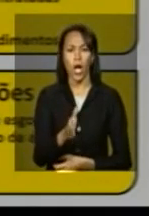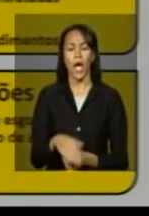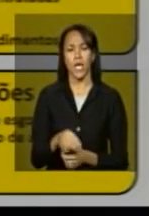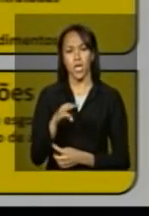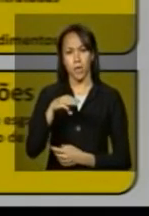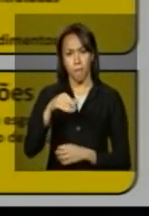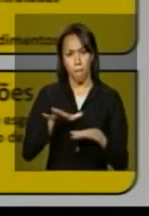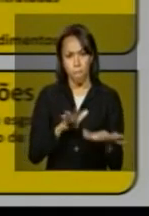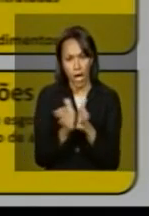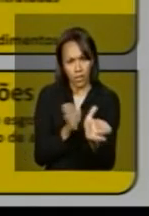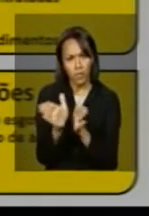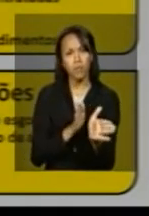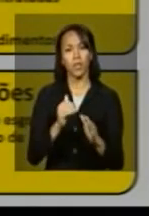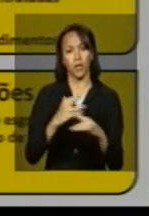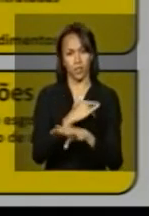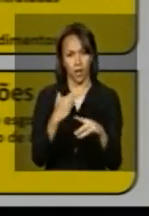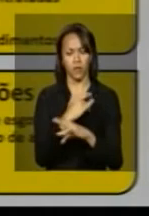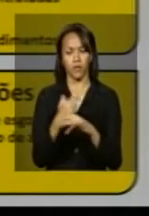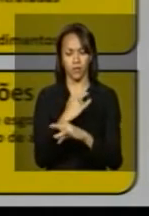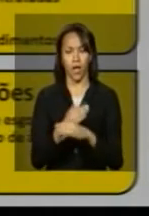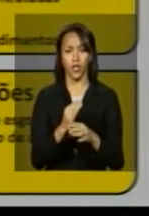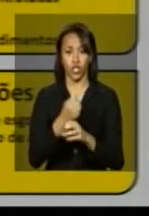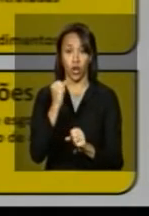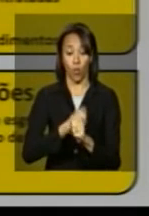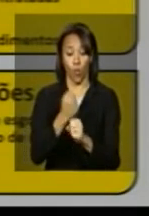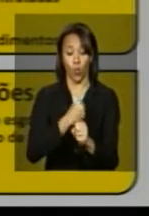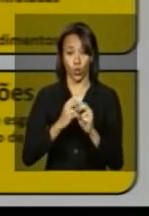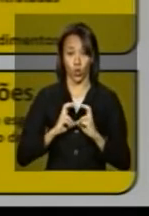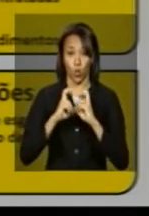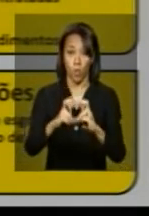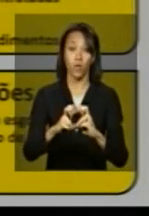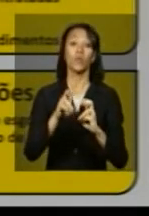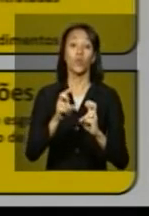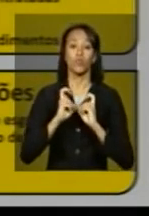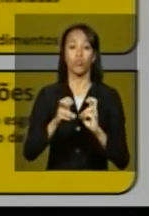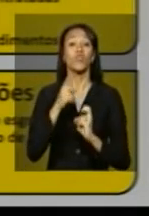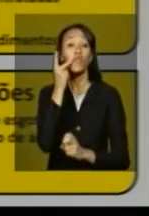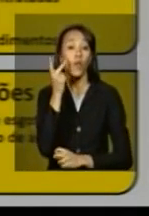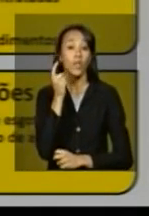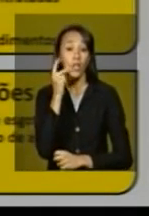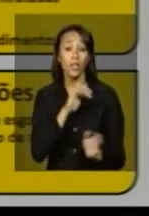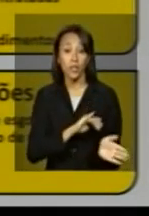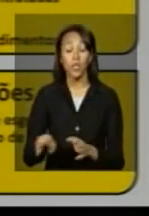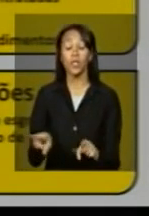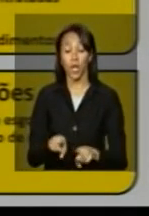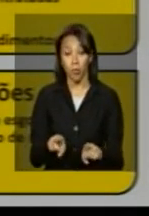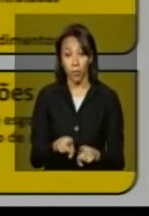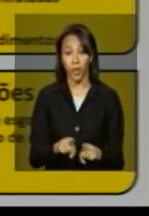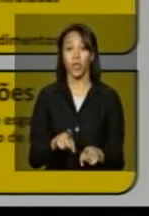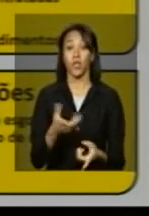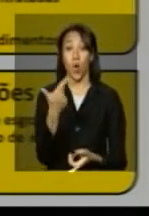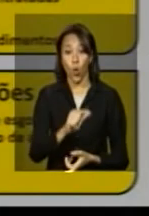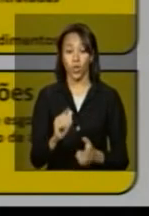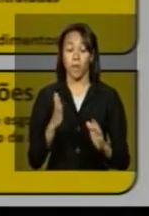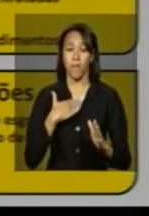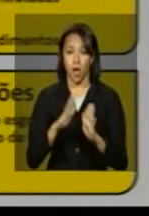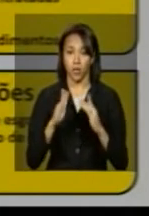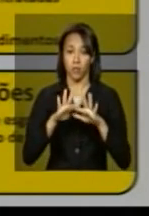foi concluída a linha oeste do metrô de Fortaleza. No eixo Minha Casa Minha Vida, são 129 bilhões,